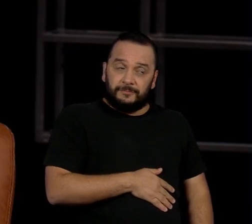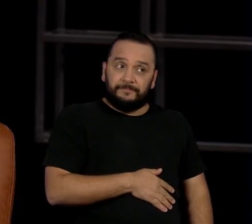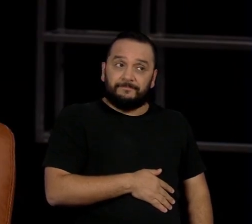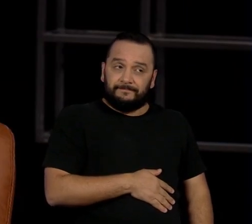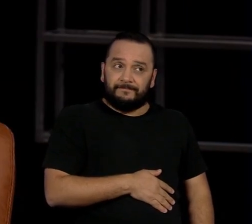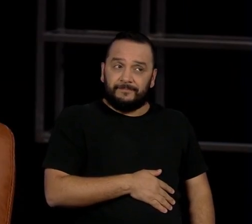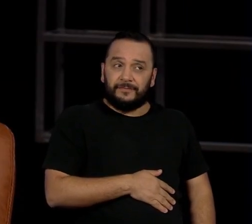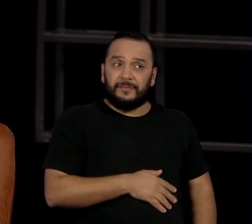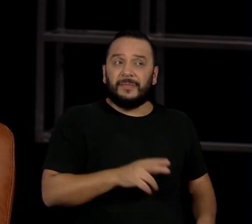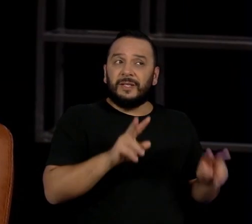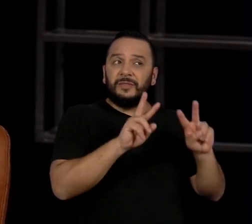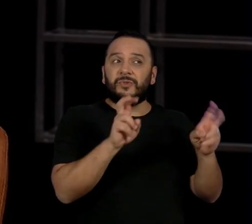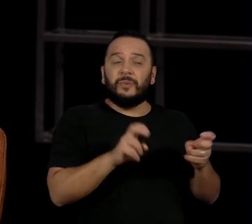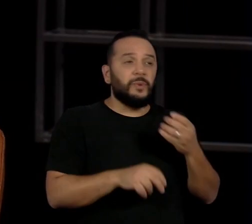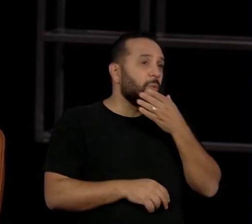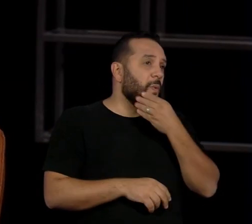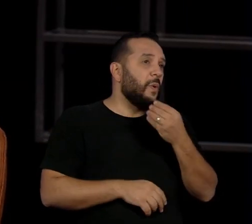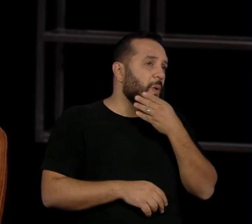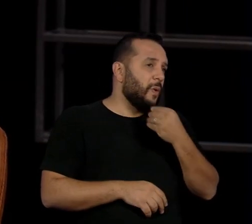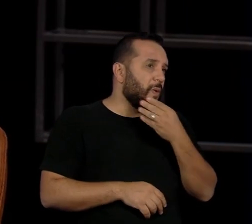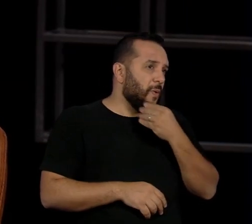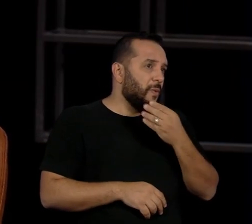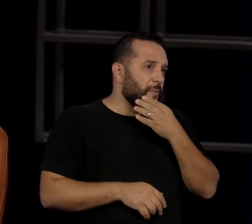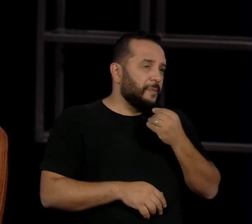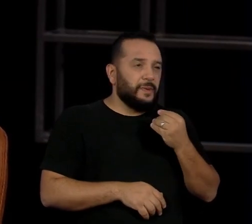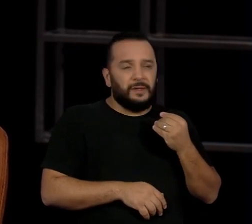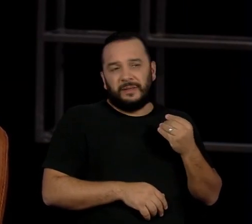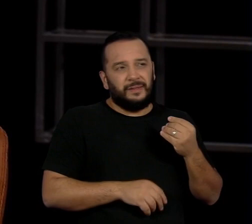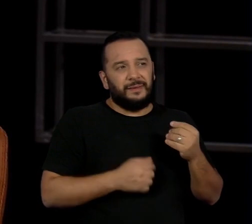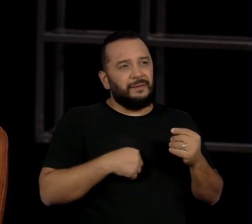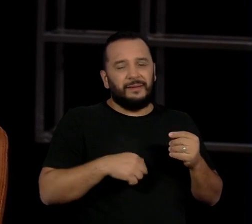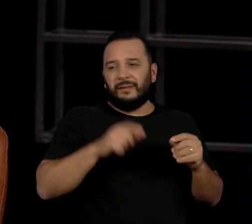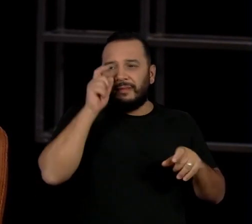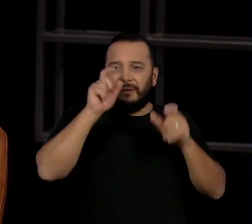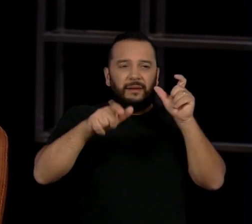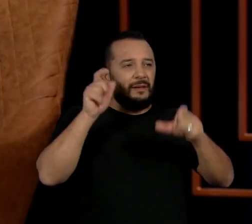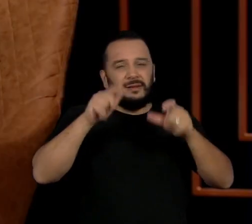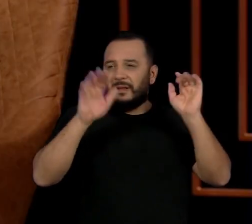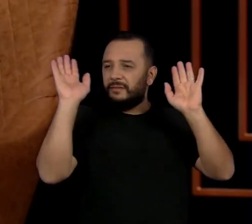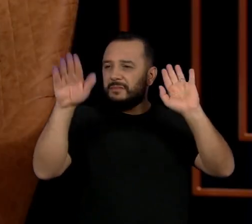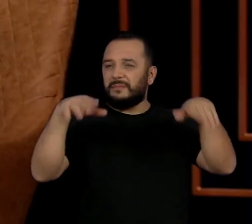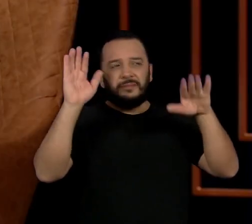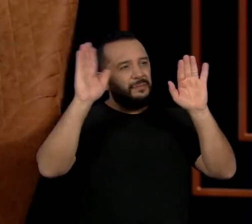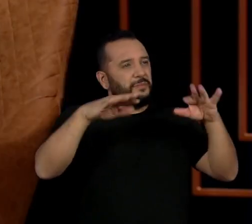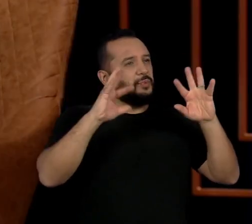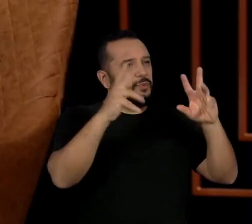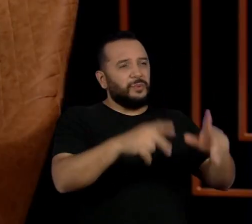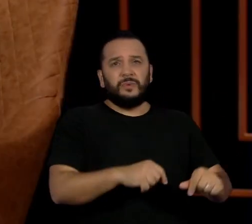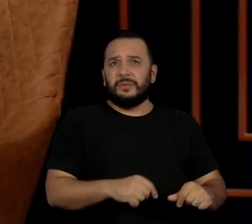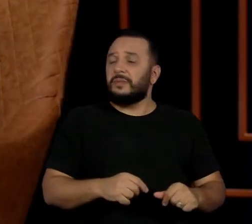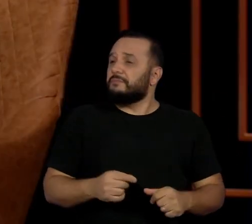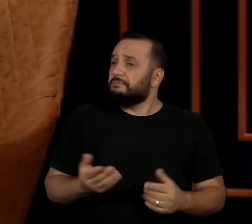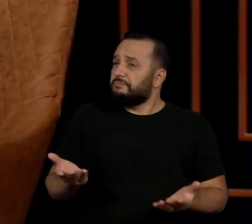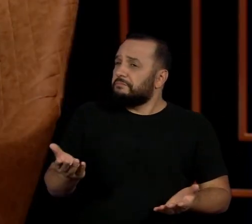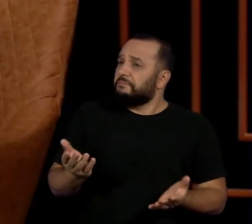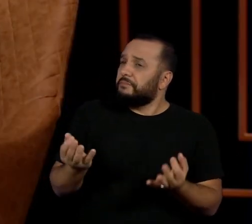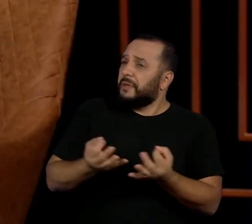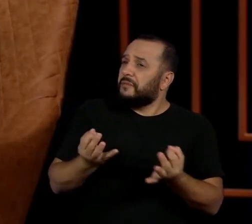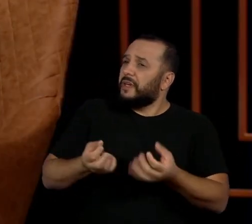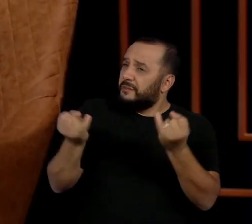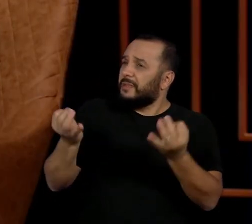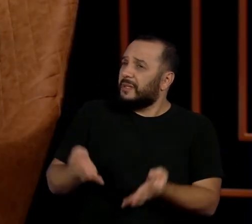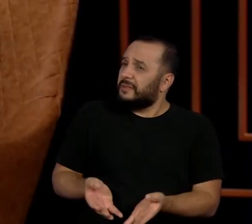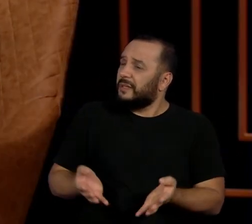É sobre um homem que manifesta esse profundo desinteresse por tudo e por todos. Perfeita a sua explicação, que paralisou, ficou parado,